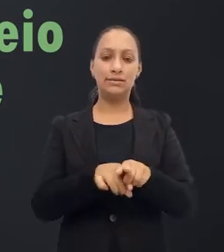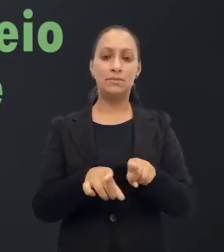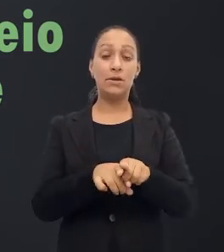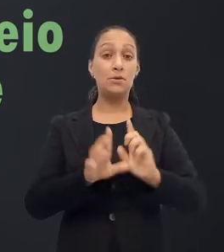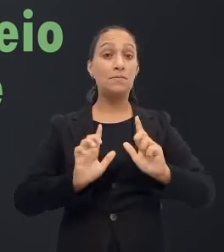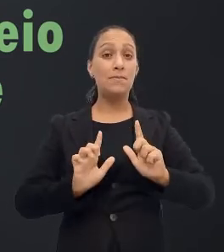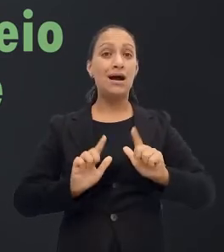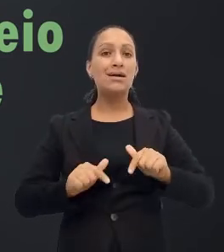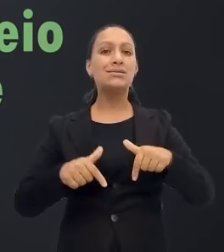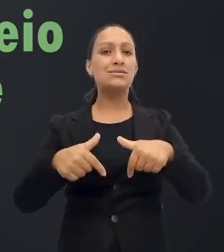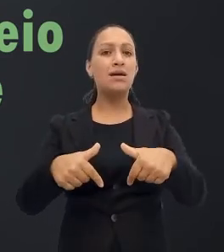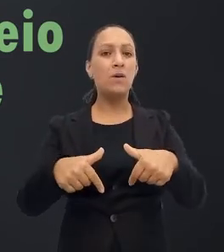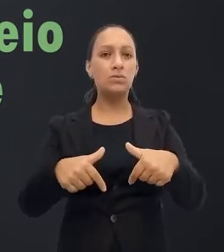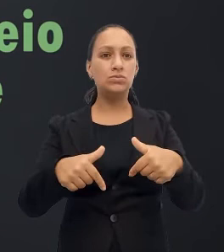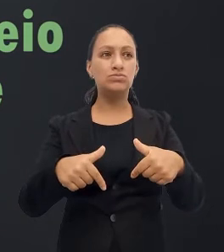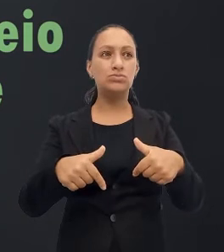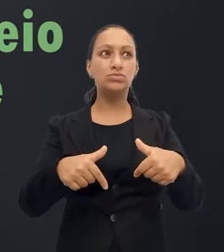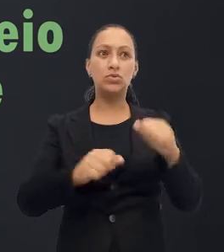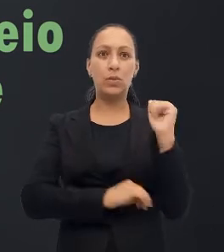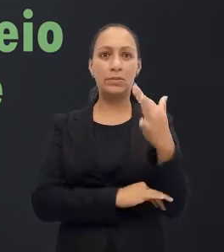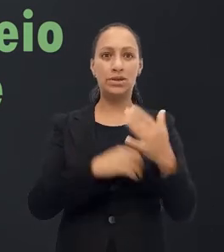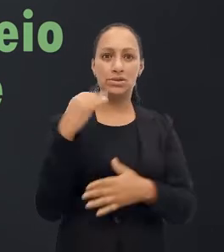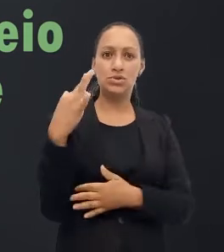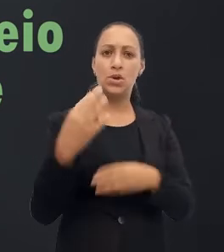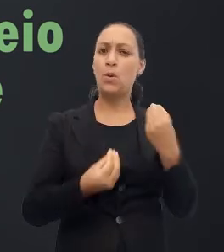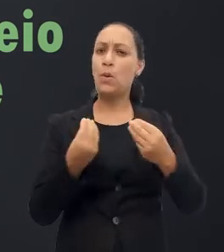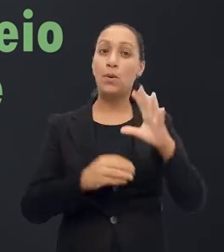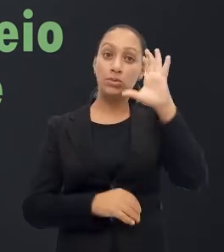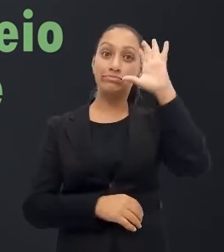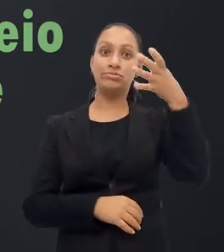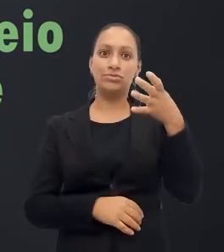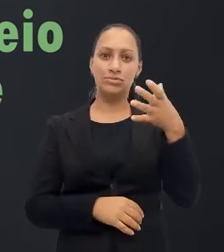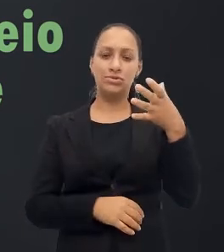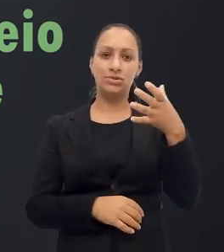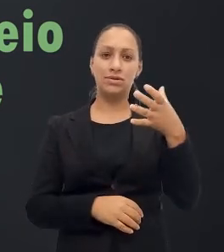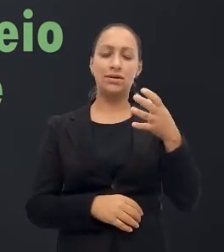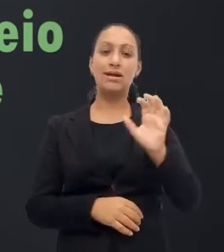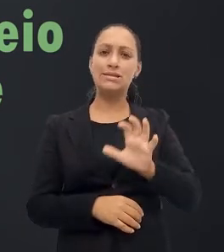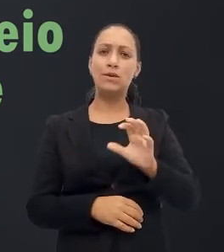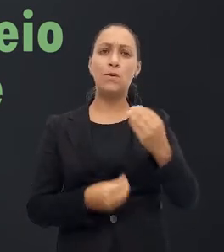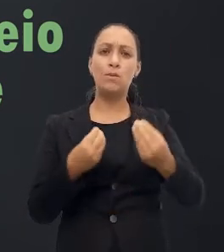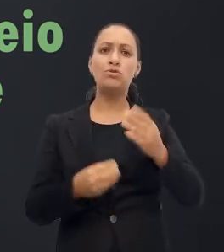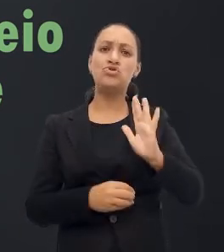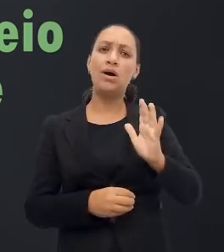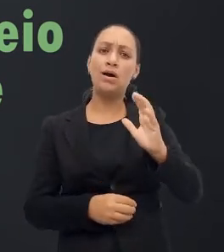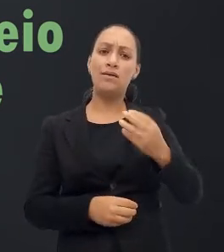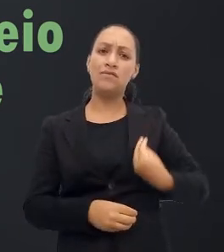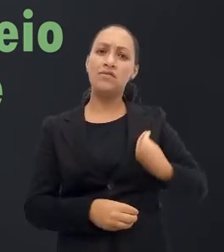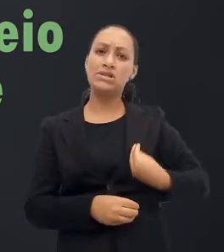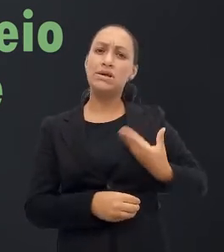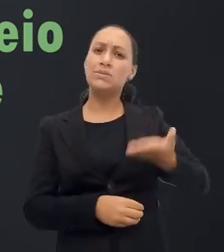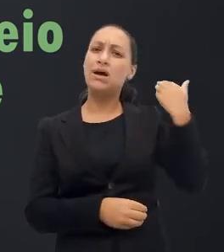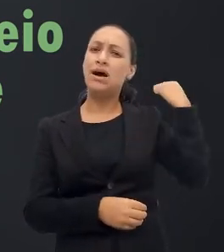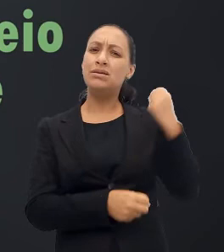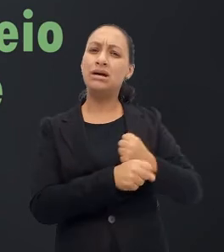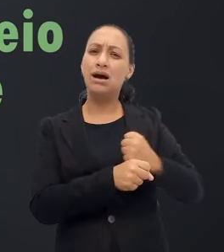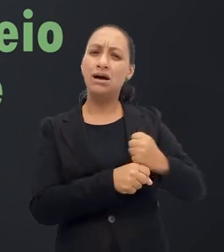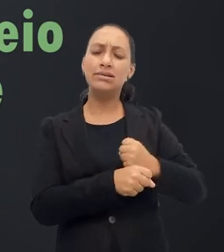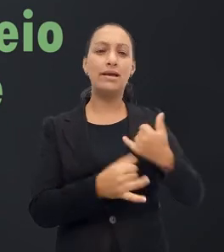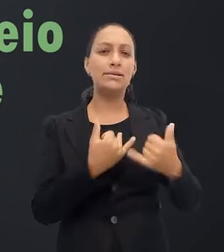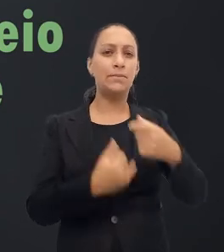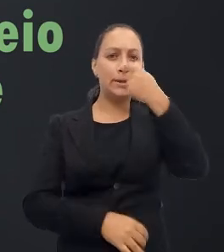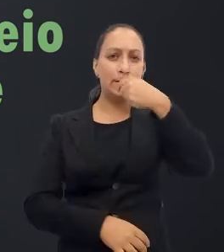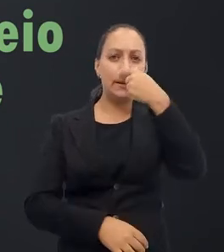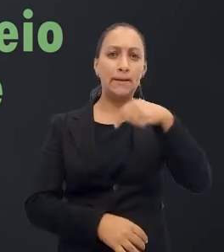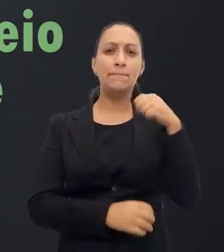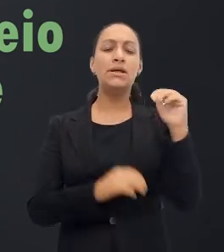meio ambiente, porque como é que as pandemias surgem? Assim como nós tivemos pandemias aí que já vivenciamos há muitos anos atrás, como a gripe espanhola,